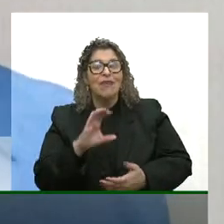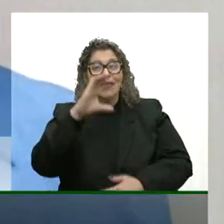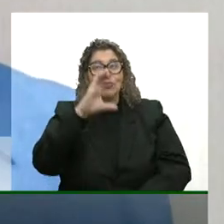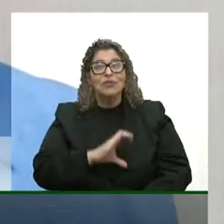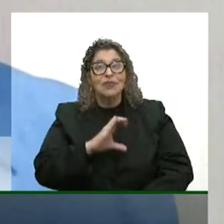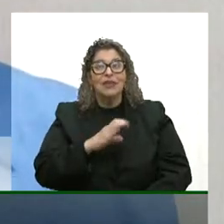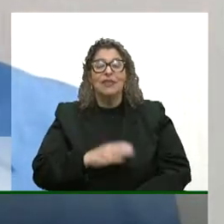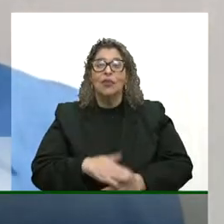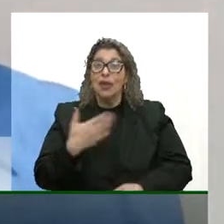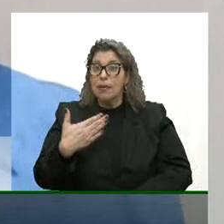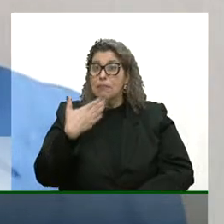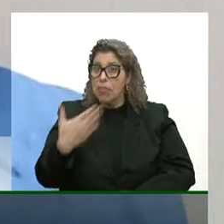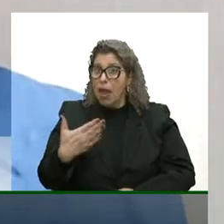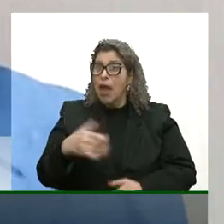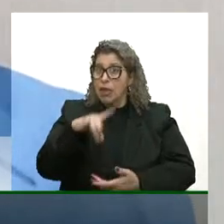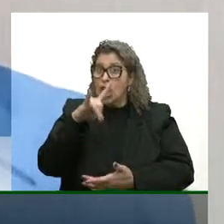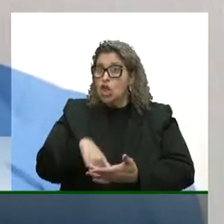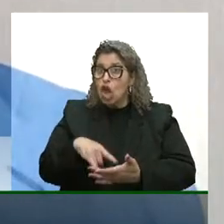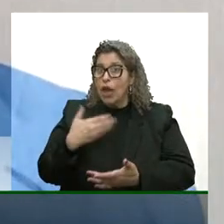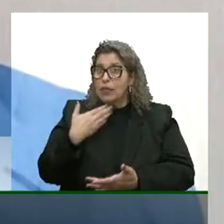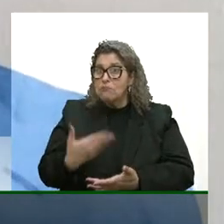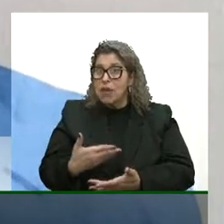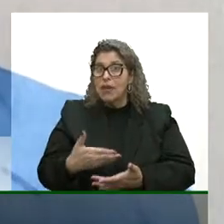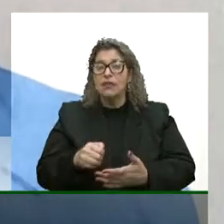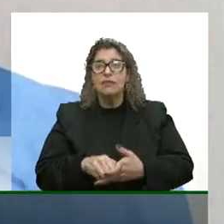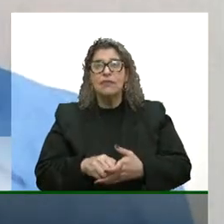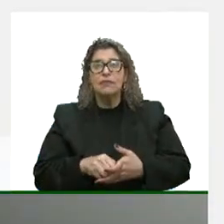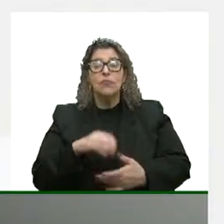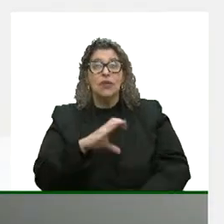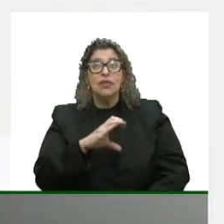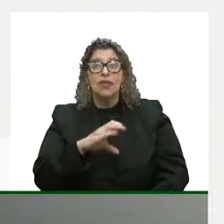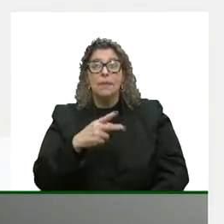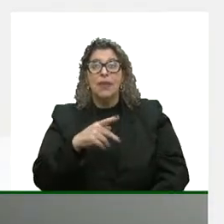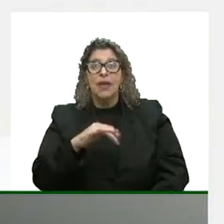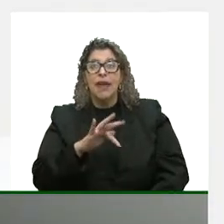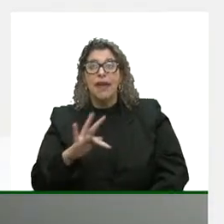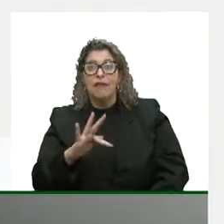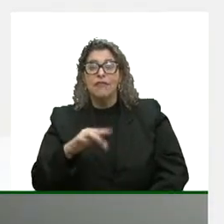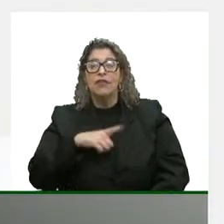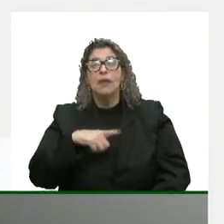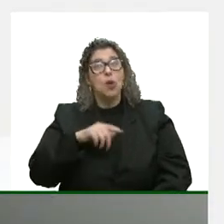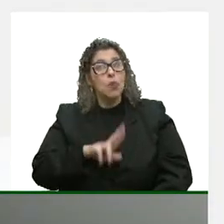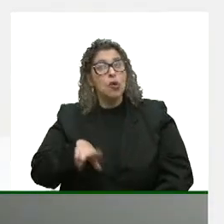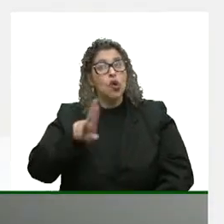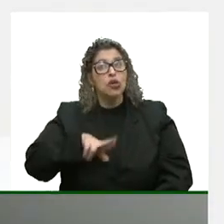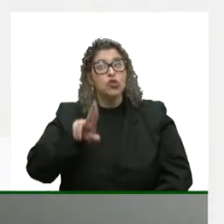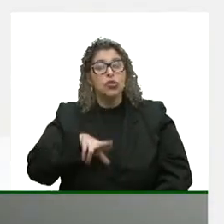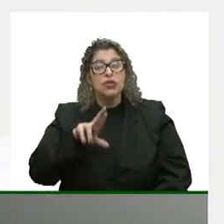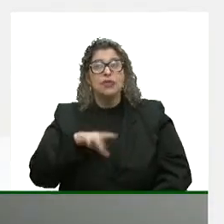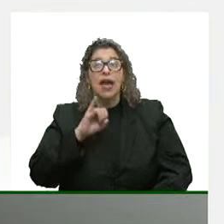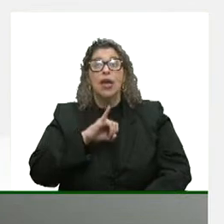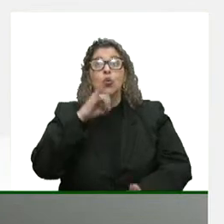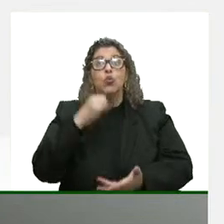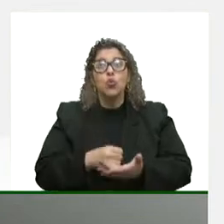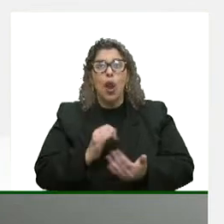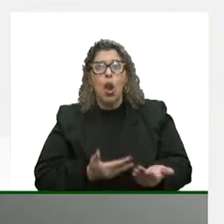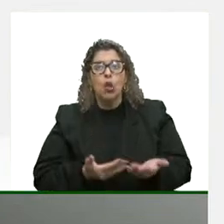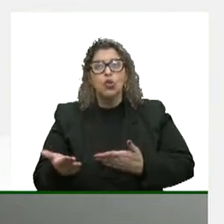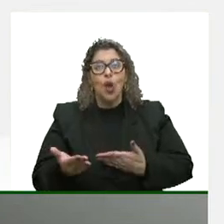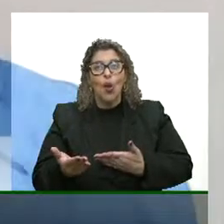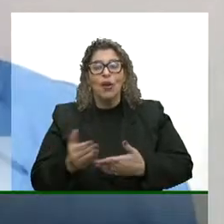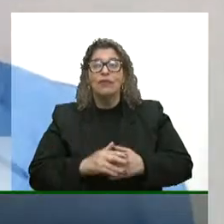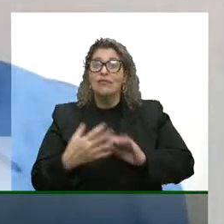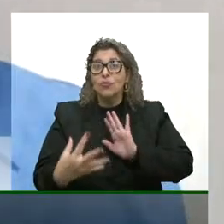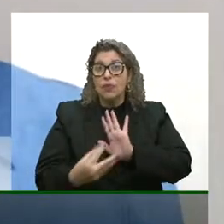que ele peça nota fiscal, que resista o seu CPF, e isso depois ele pode utilizar no pagamento de tributos. Então, é um